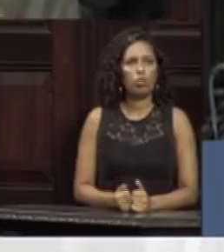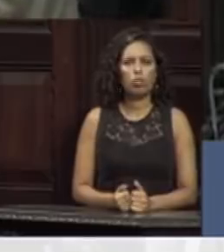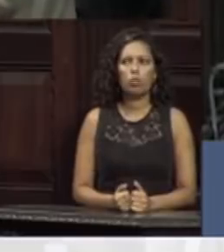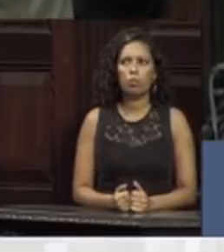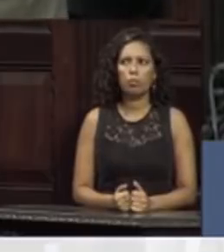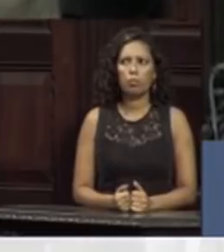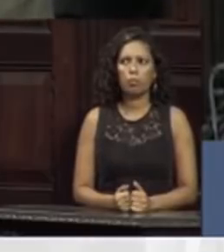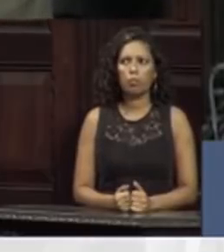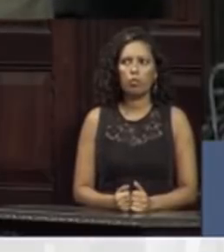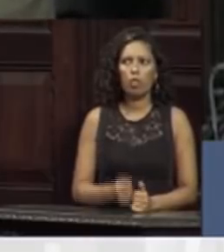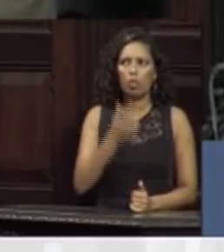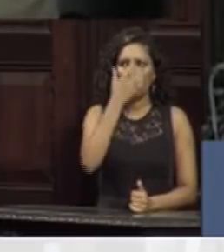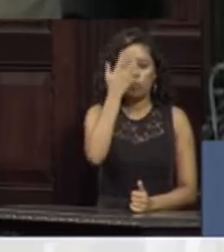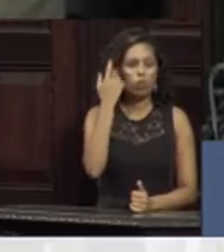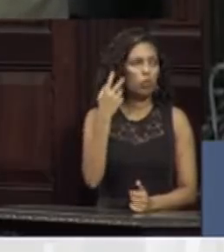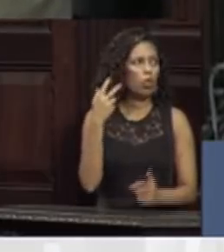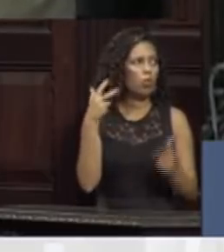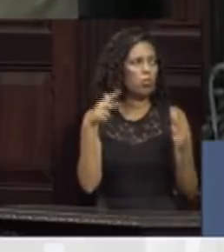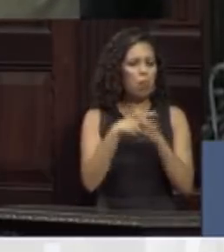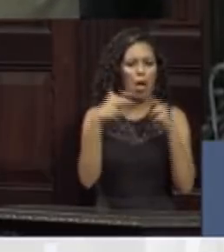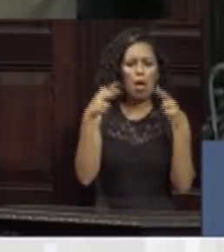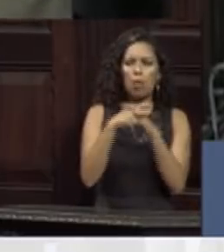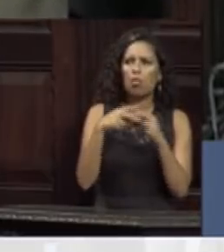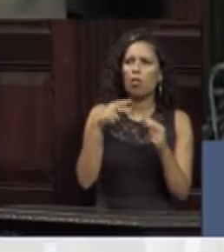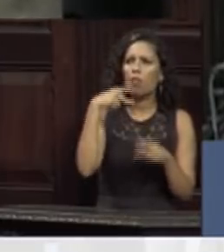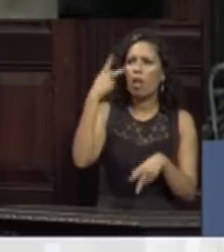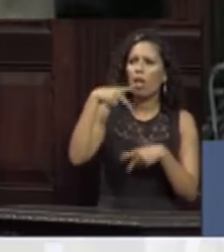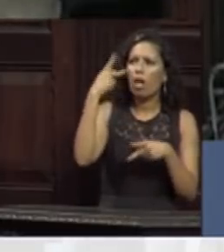Nós vamos pedir a vocês,